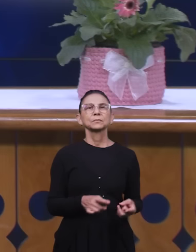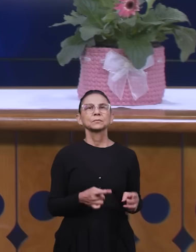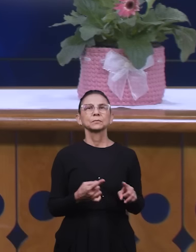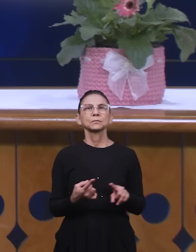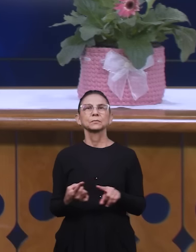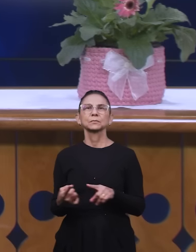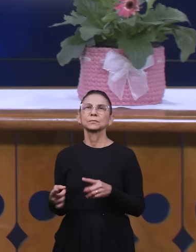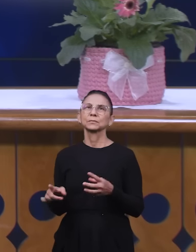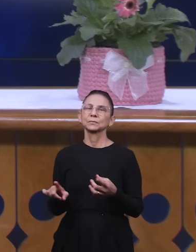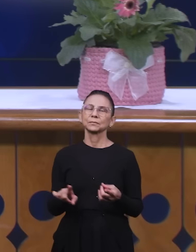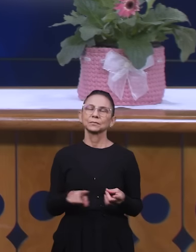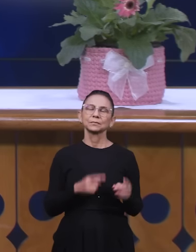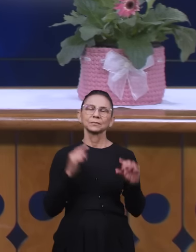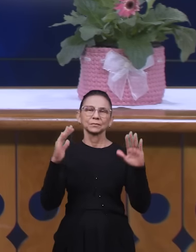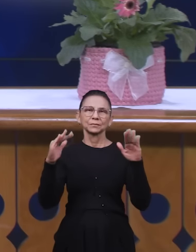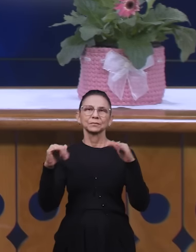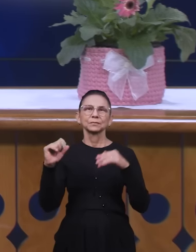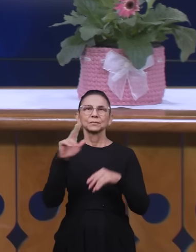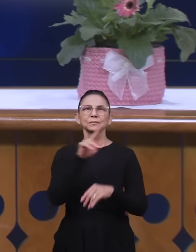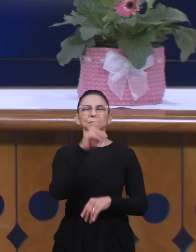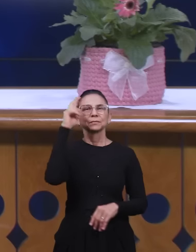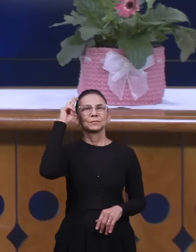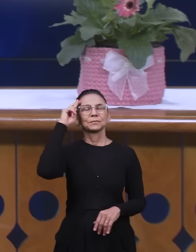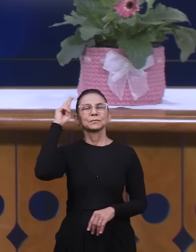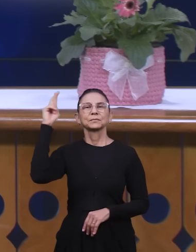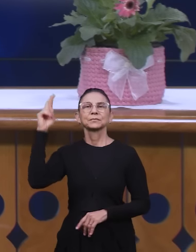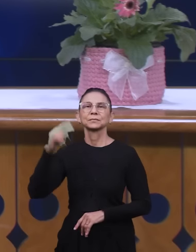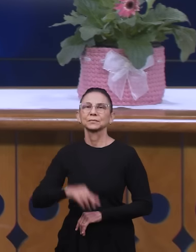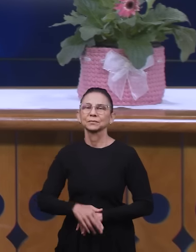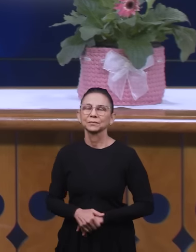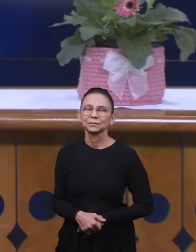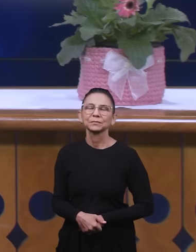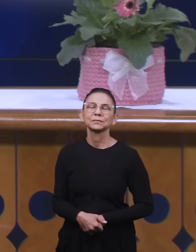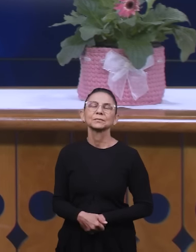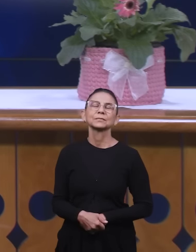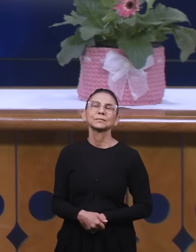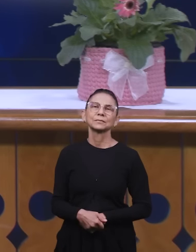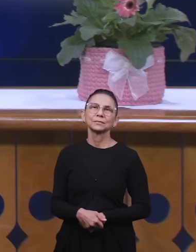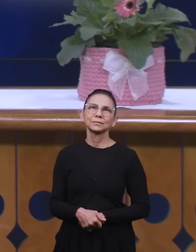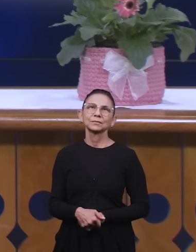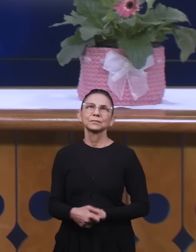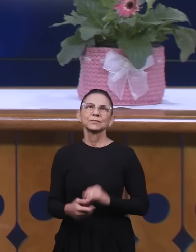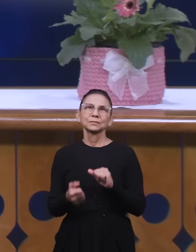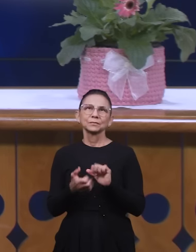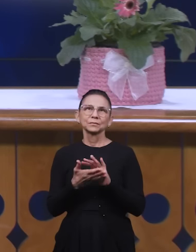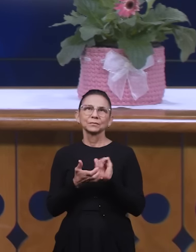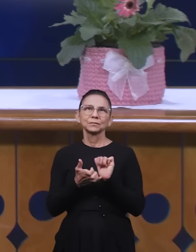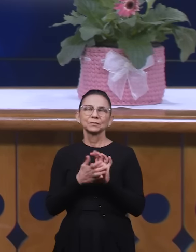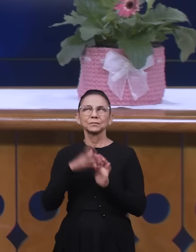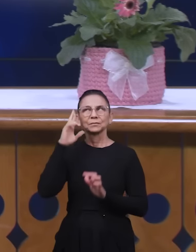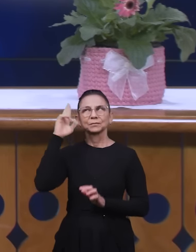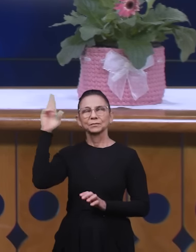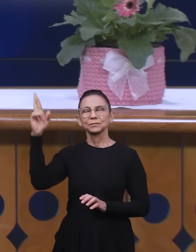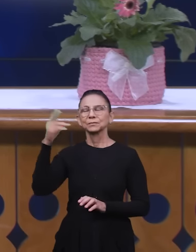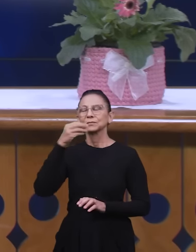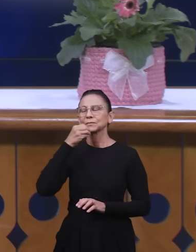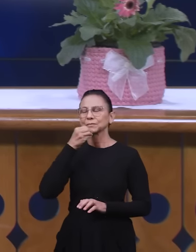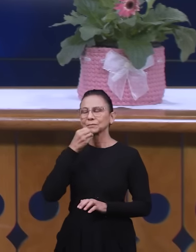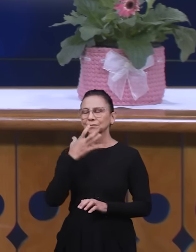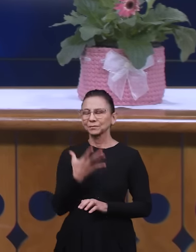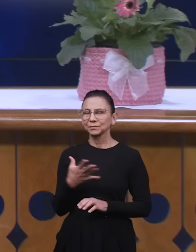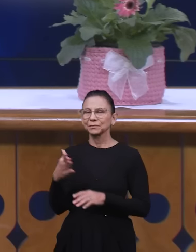Glória a Jesus, louvado seja o nome do Senhor. Bom é louvar ao Senhor Deus,